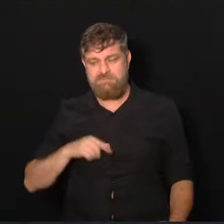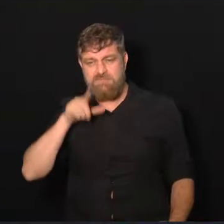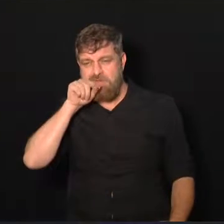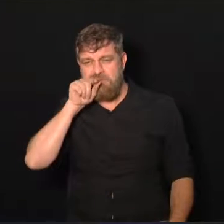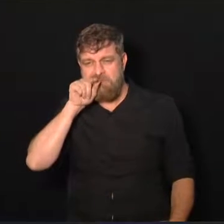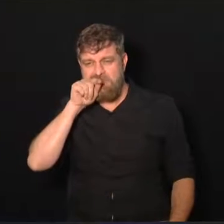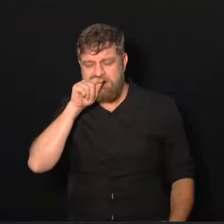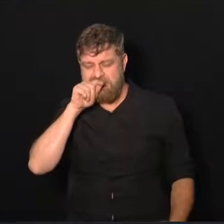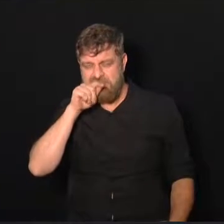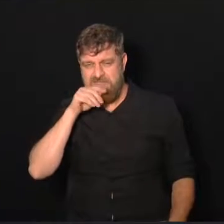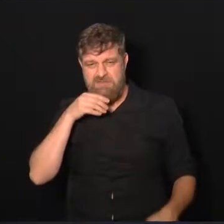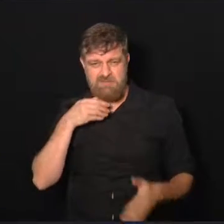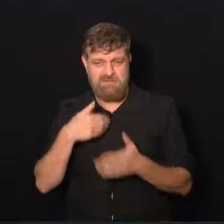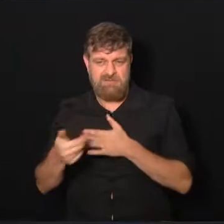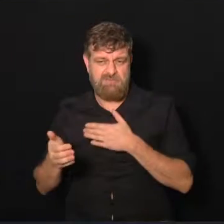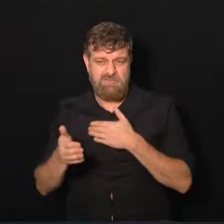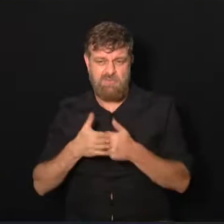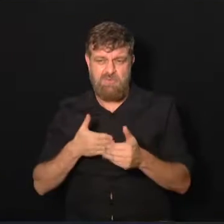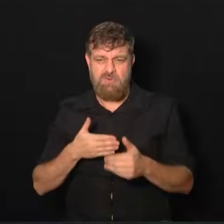seja